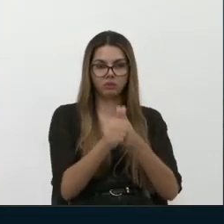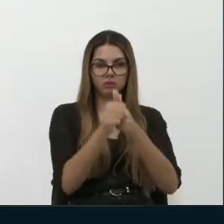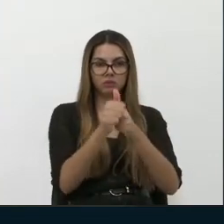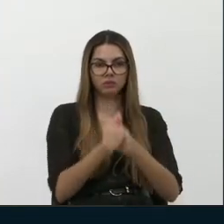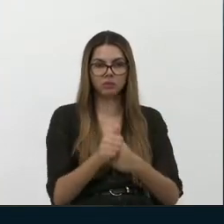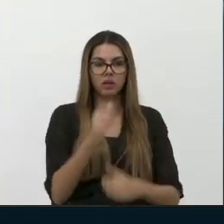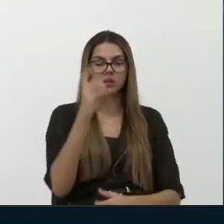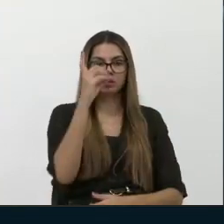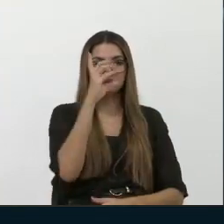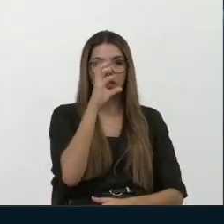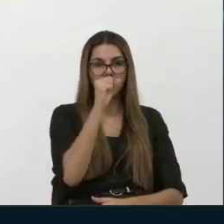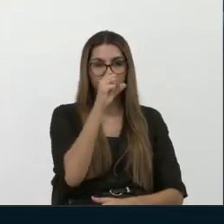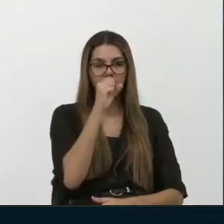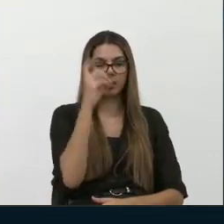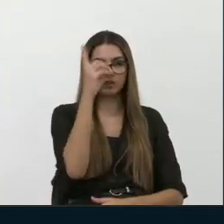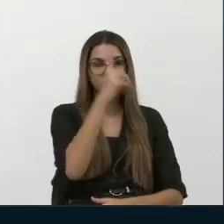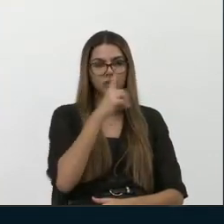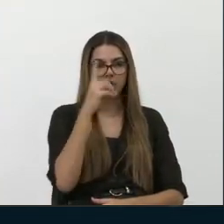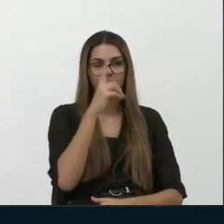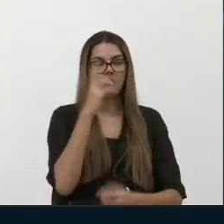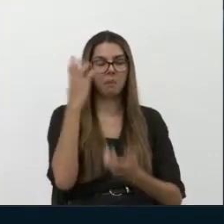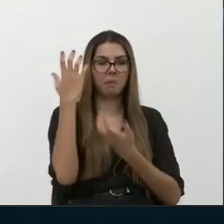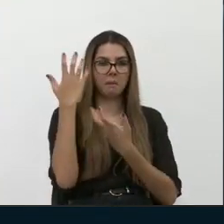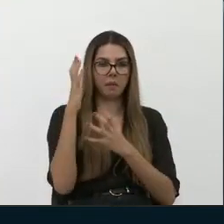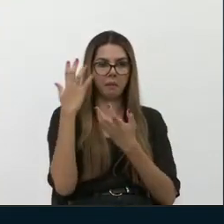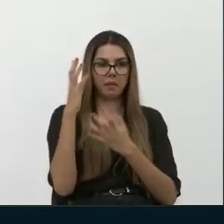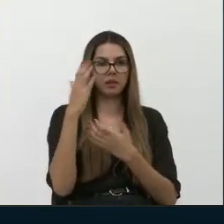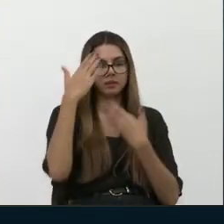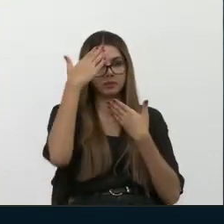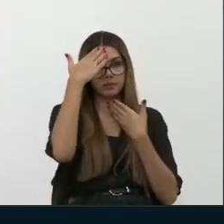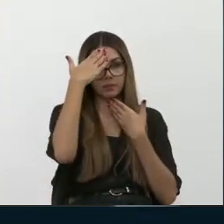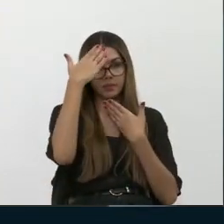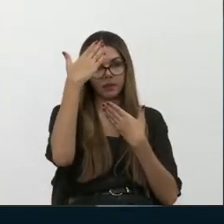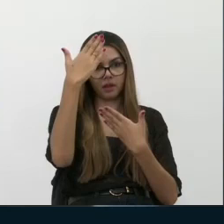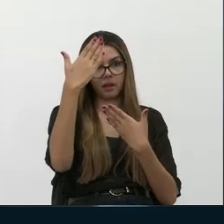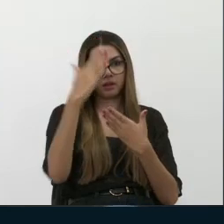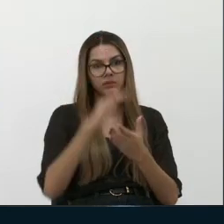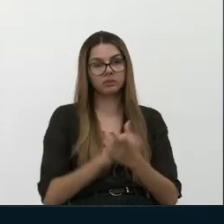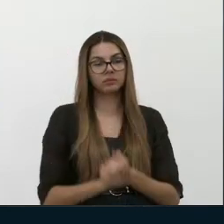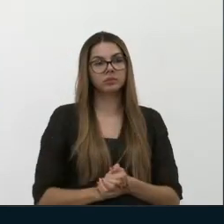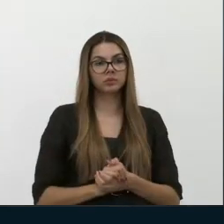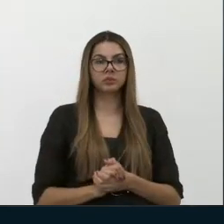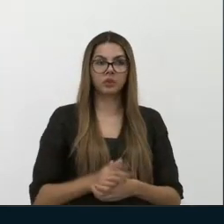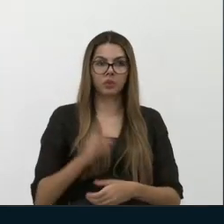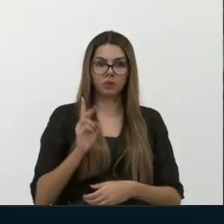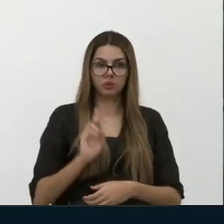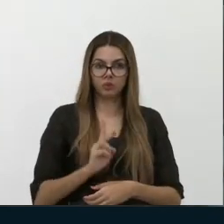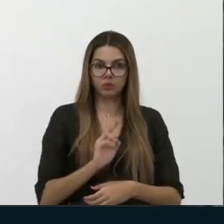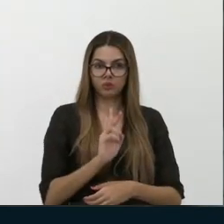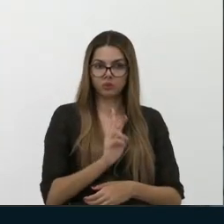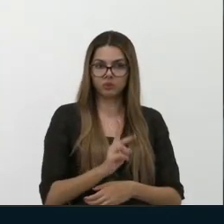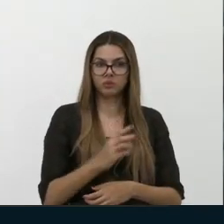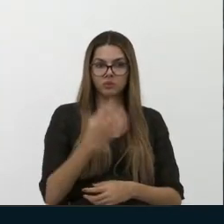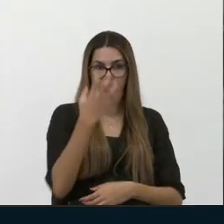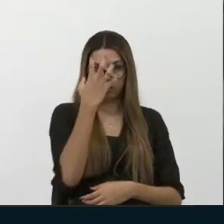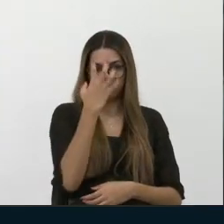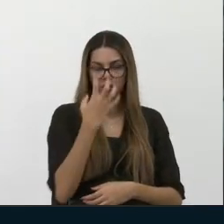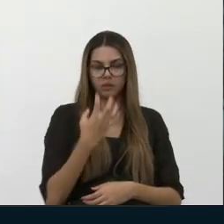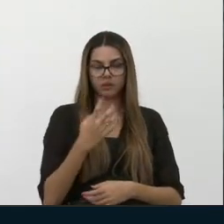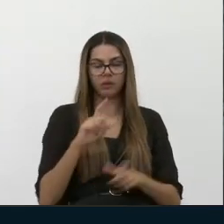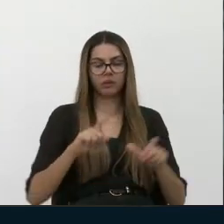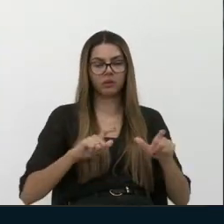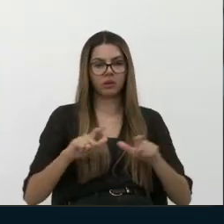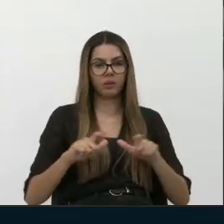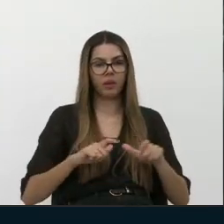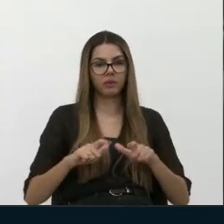semana nos trabalhos da casa. Parabéns aí, obrigado por dar andamento com celeridade a todos os